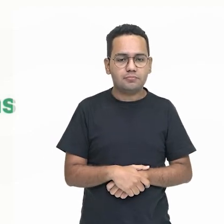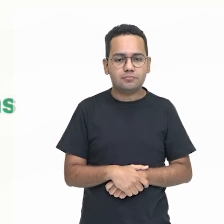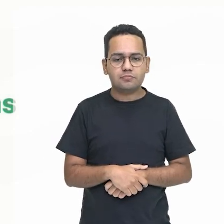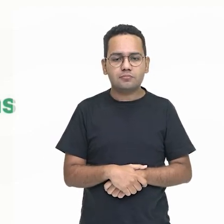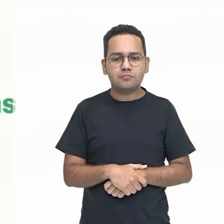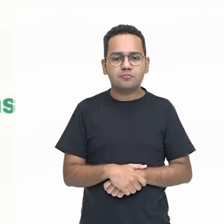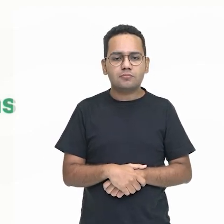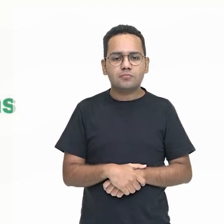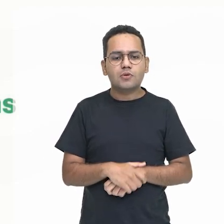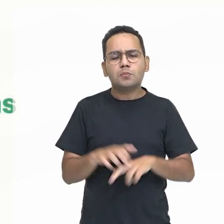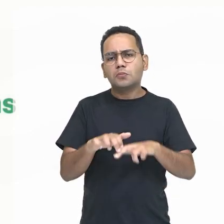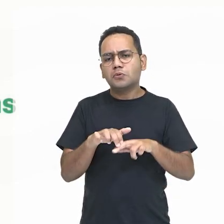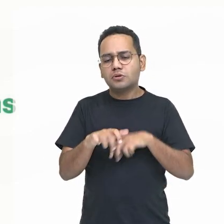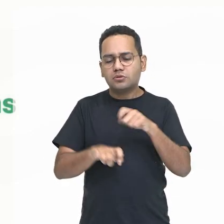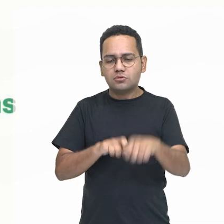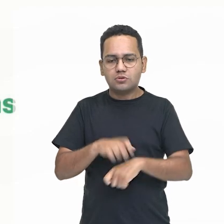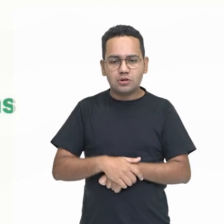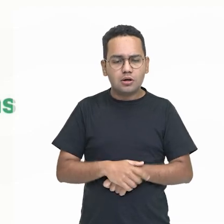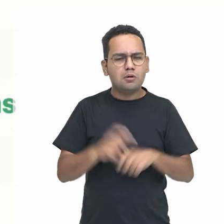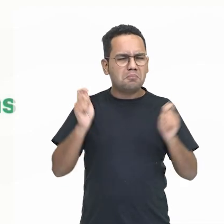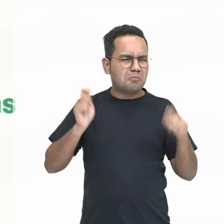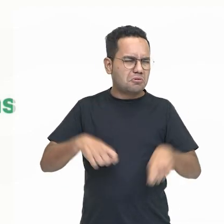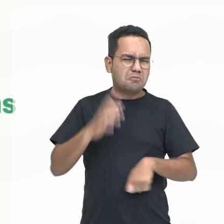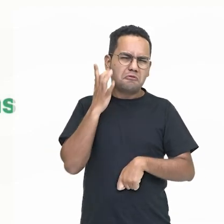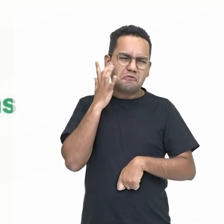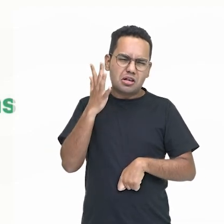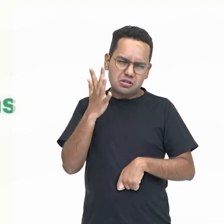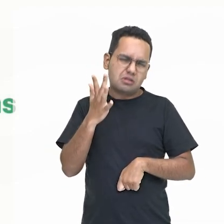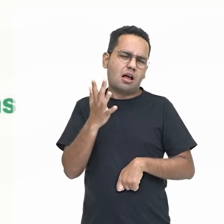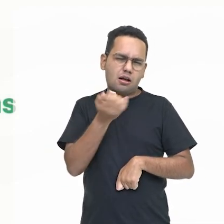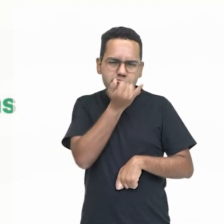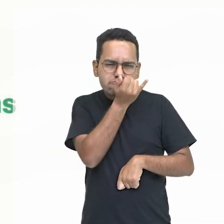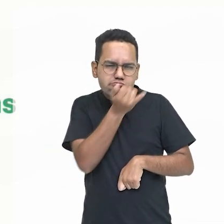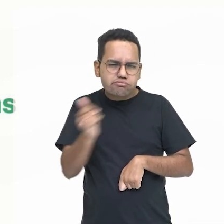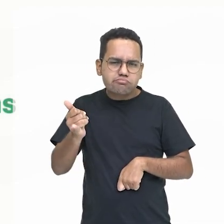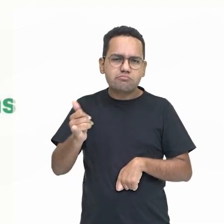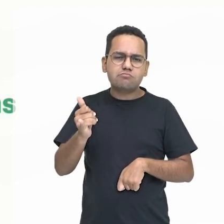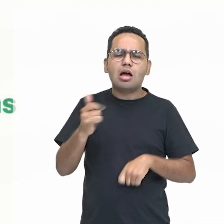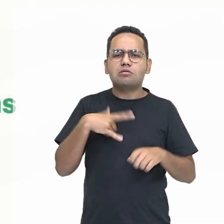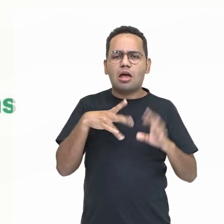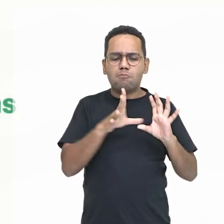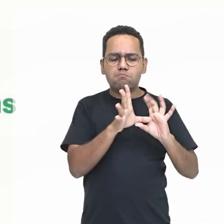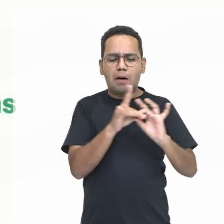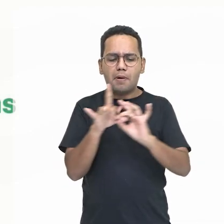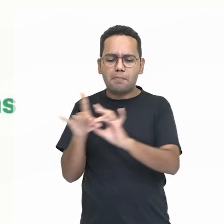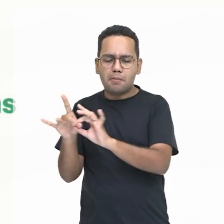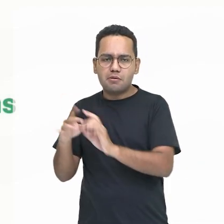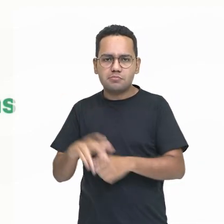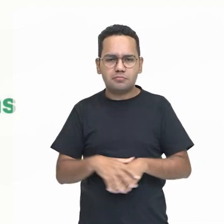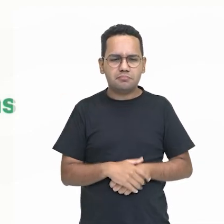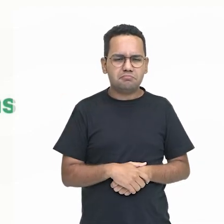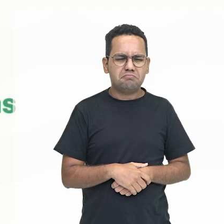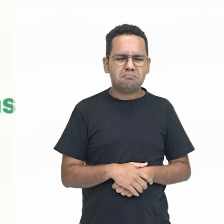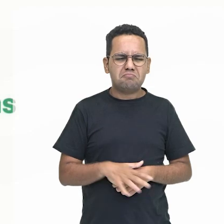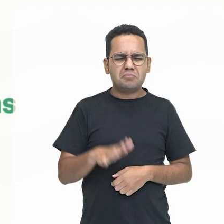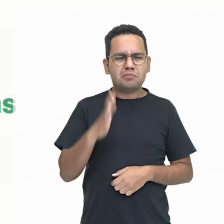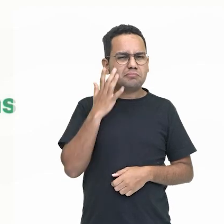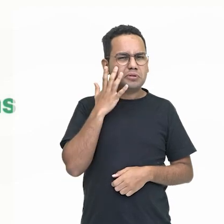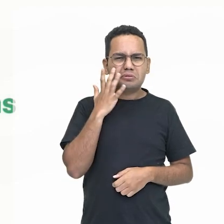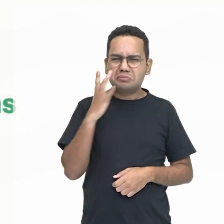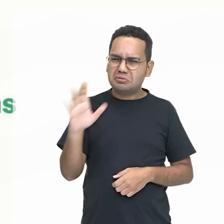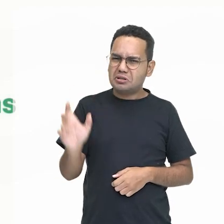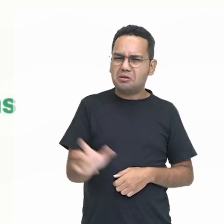que a corrente elétrica possa fluir. Aí você pode estar se perguntando, professora, eu não sei o que é um